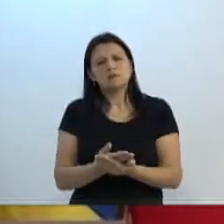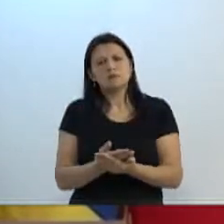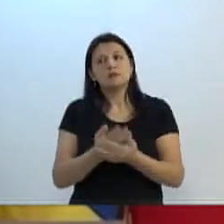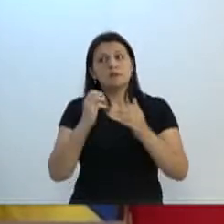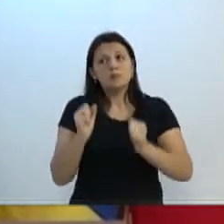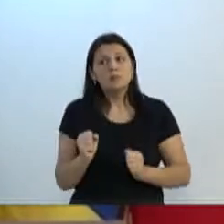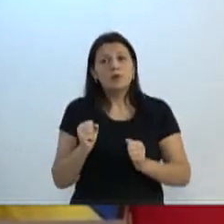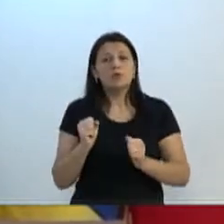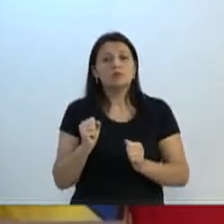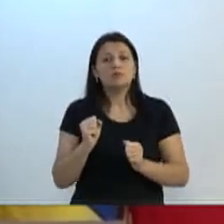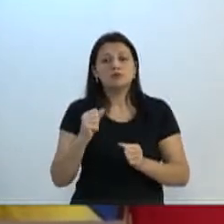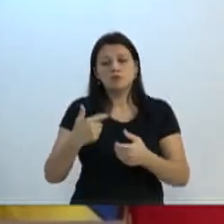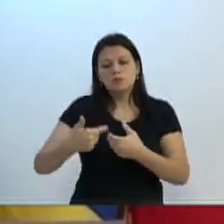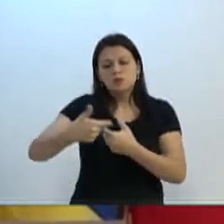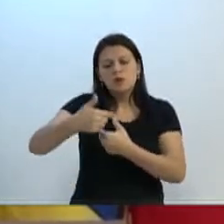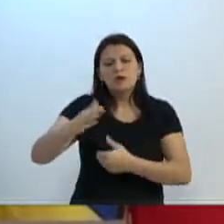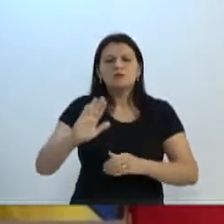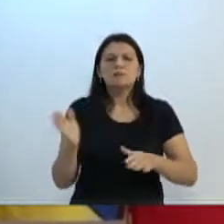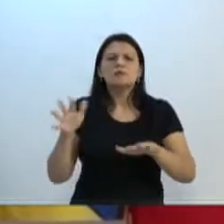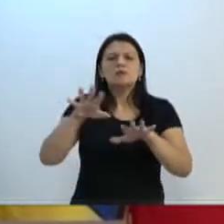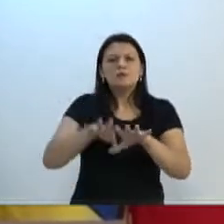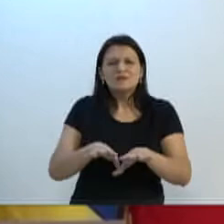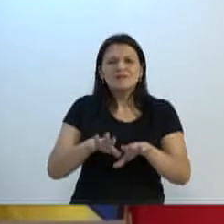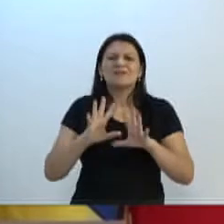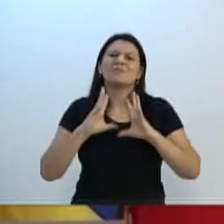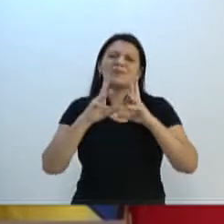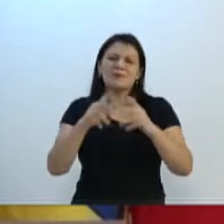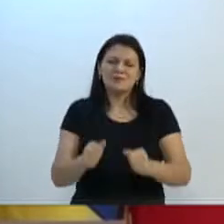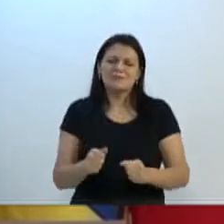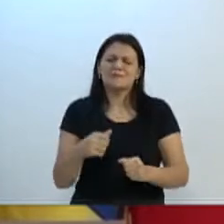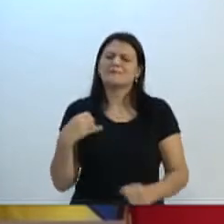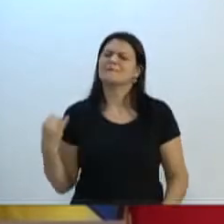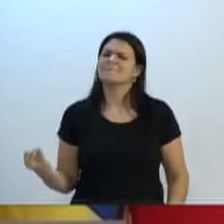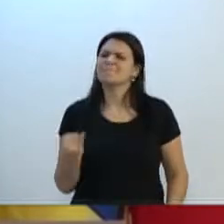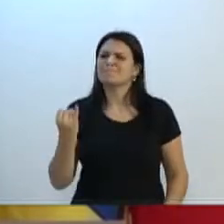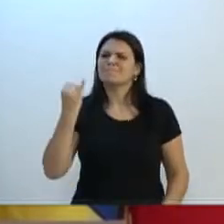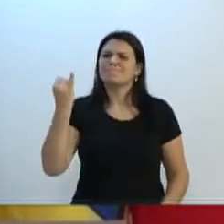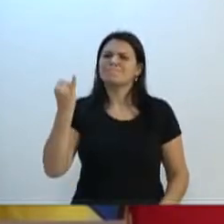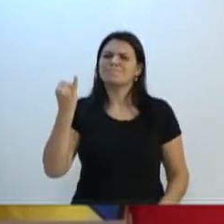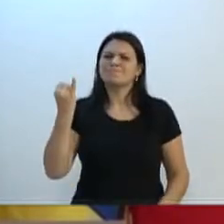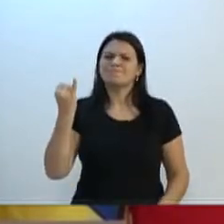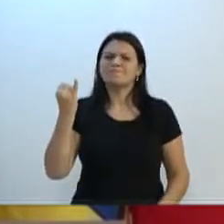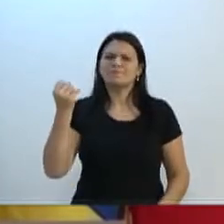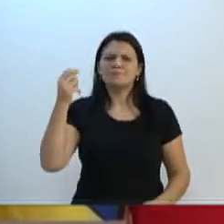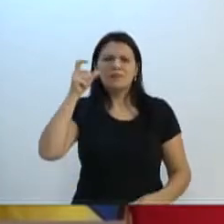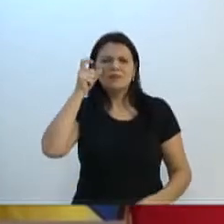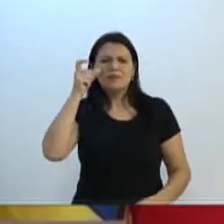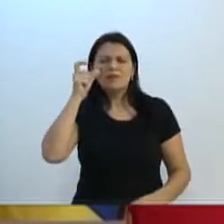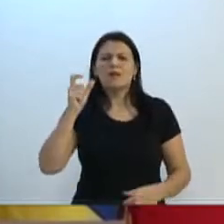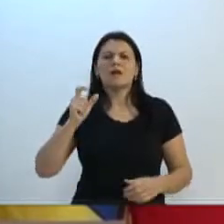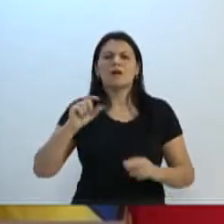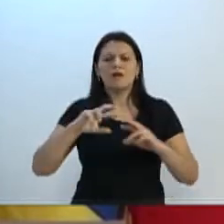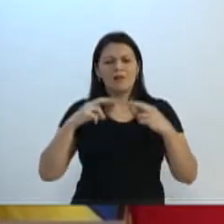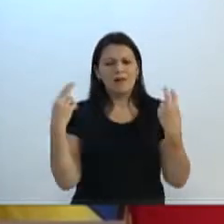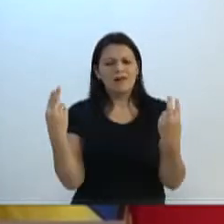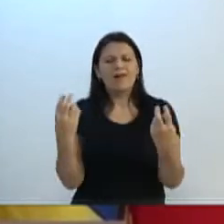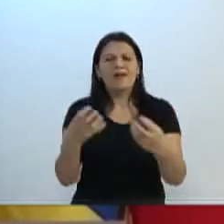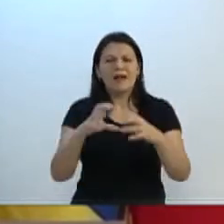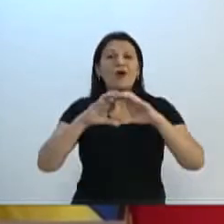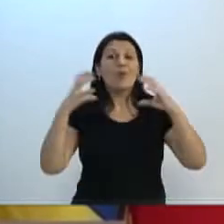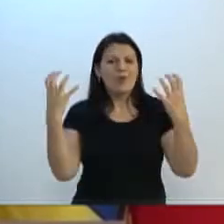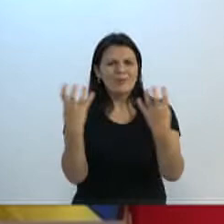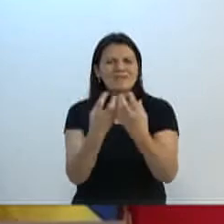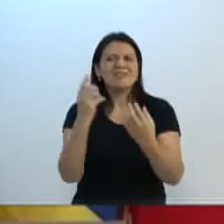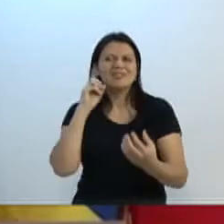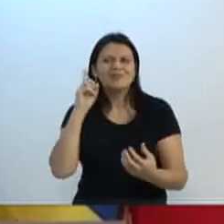construir uma cidade, uma sociedade mais inclusiva para todos, e é muito importante ter esse olhar em relação à comunidade surda. Eu aproveito aqui para